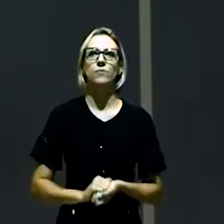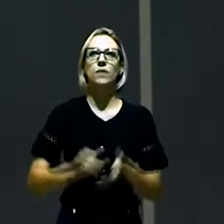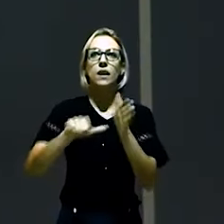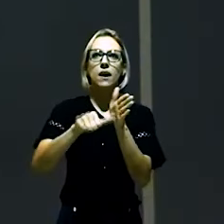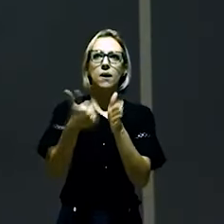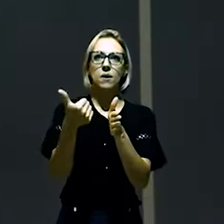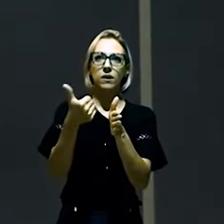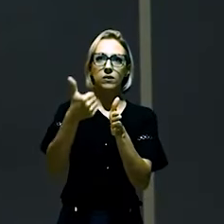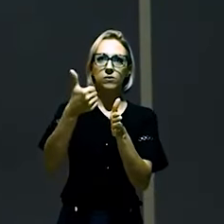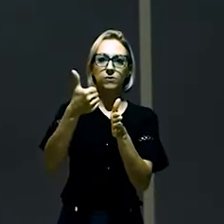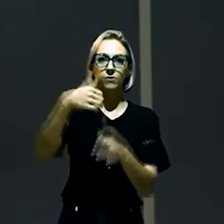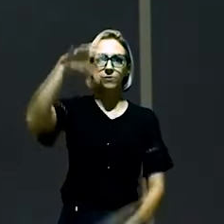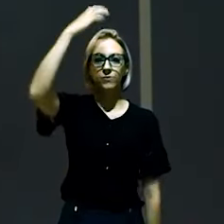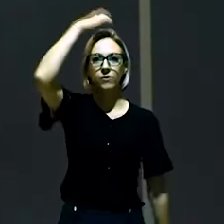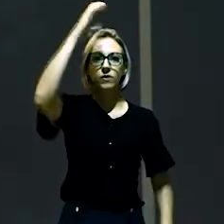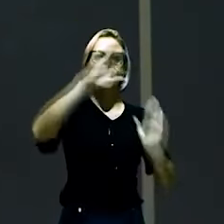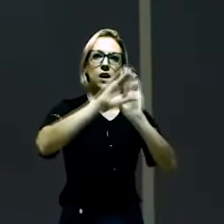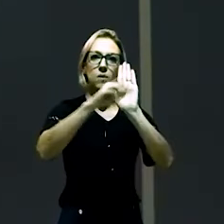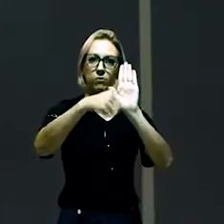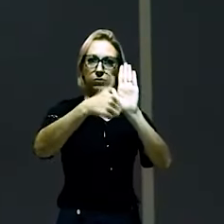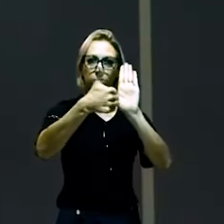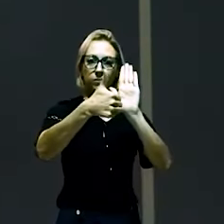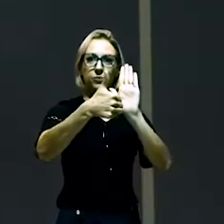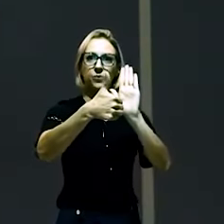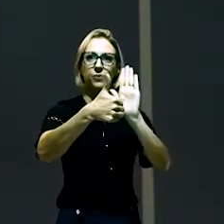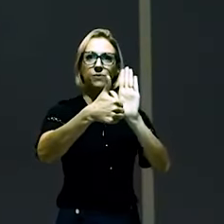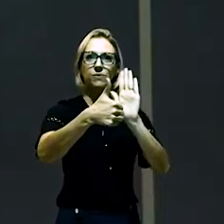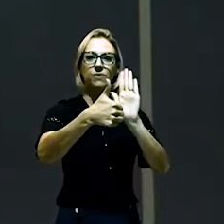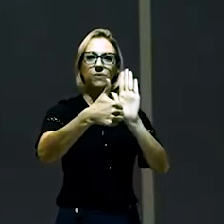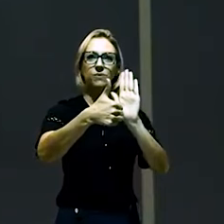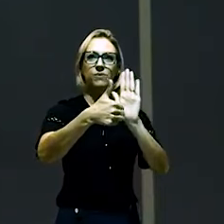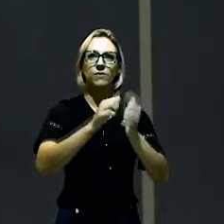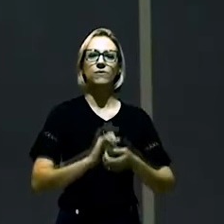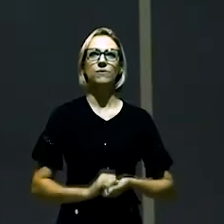Reis, capítulo de número 11.